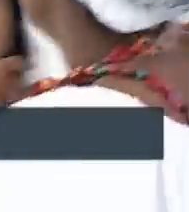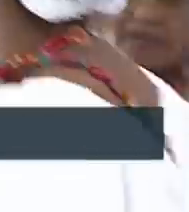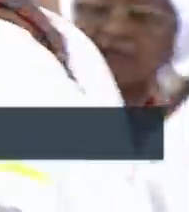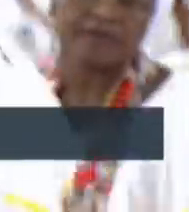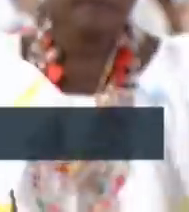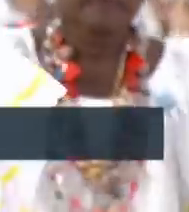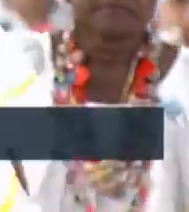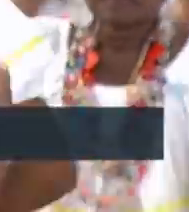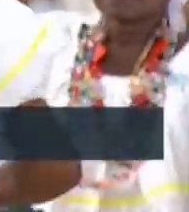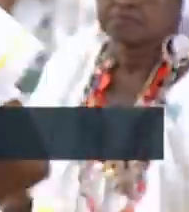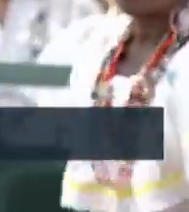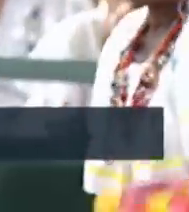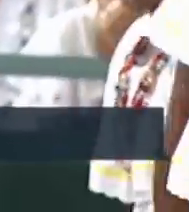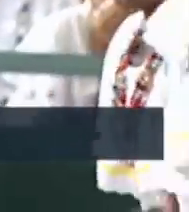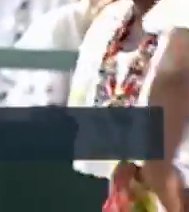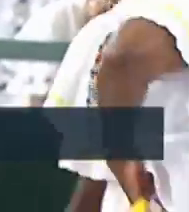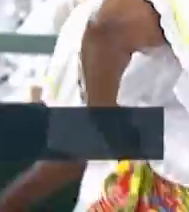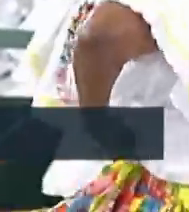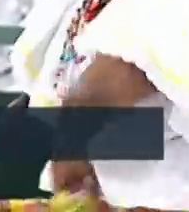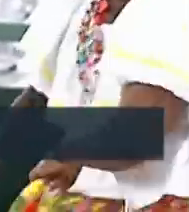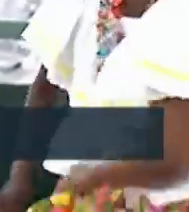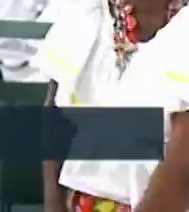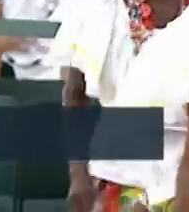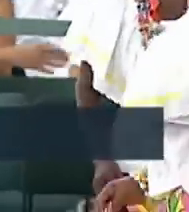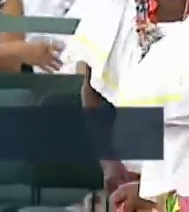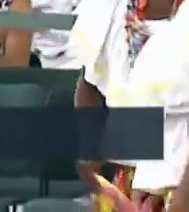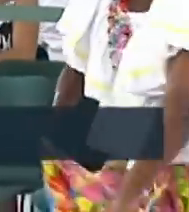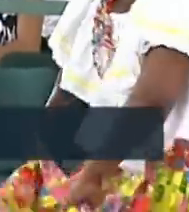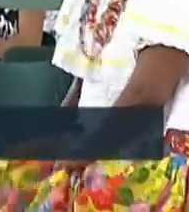na Festa do Santo e bae